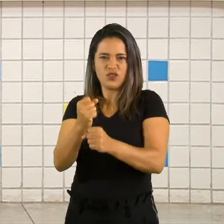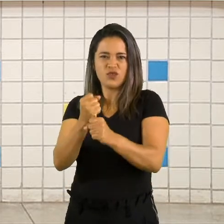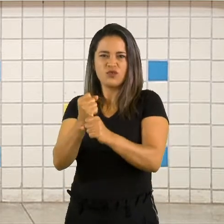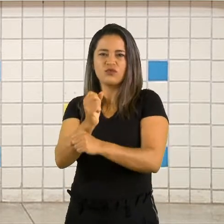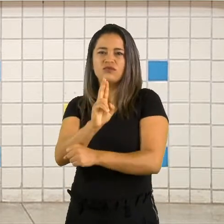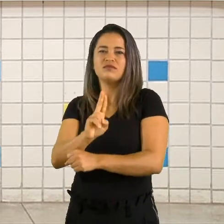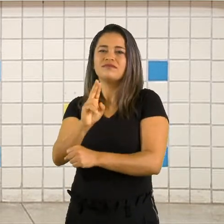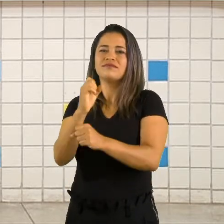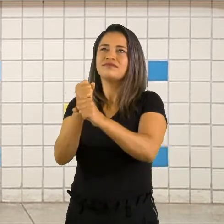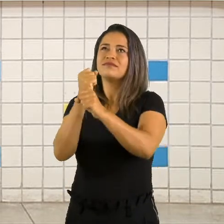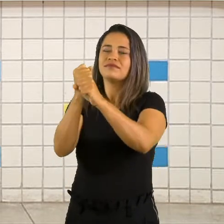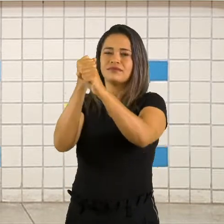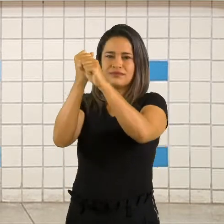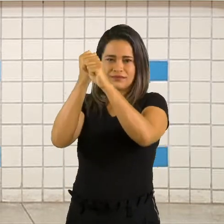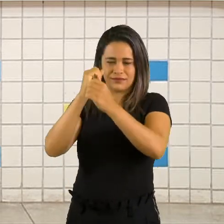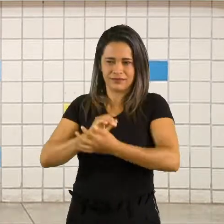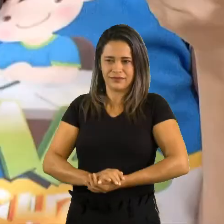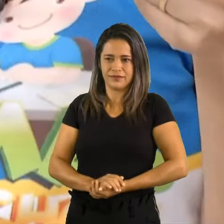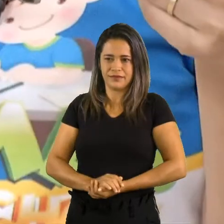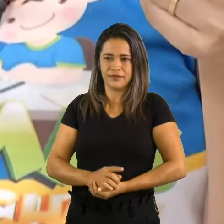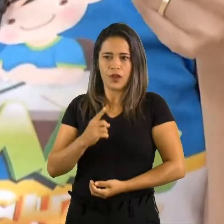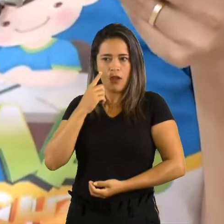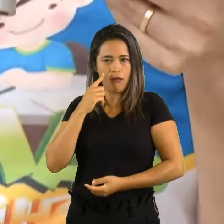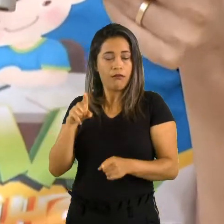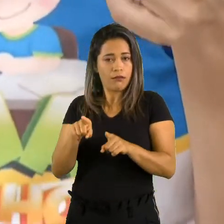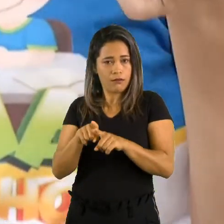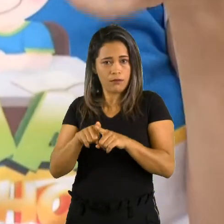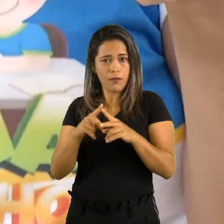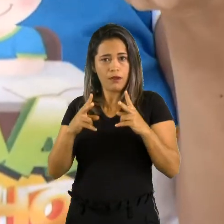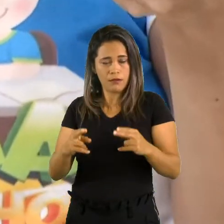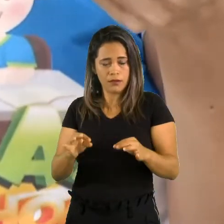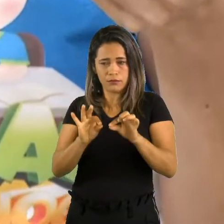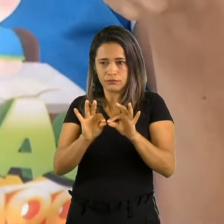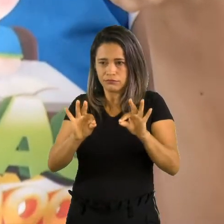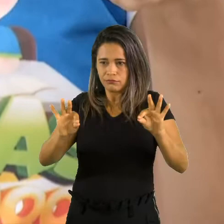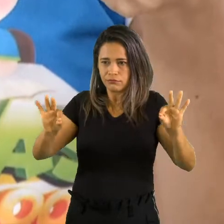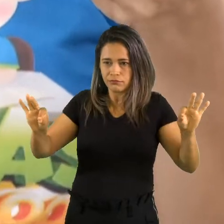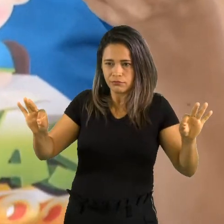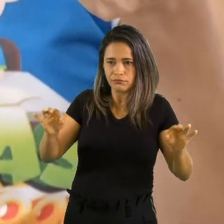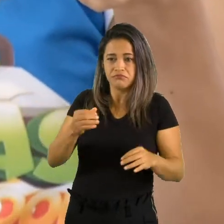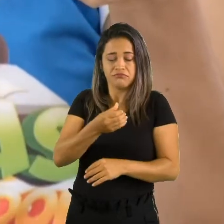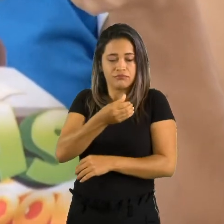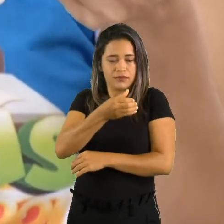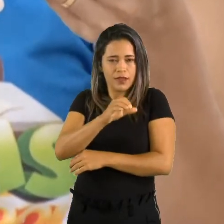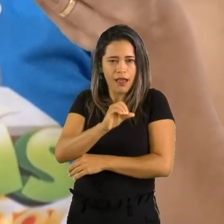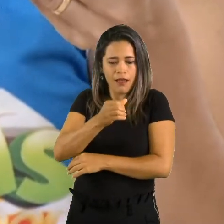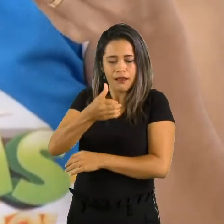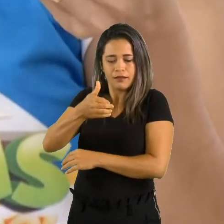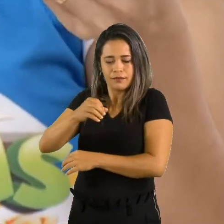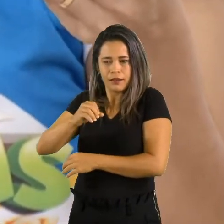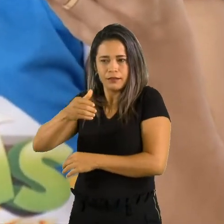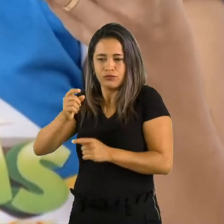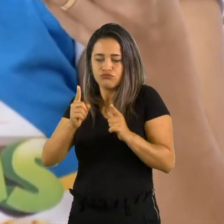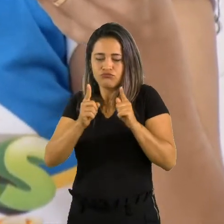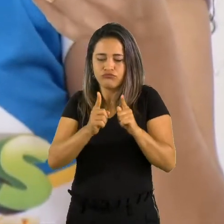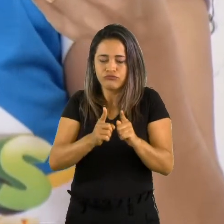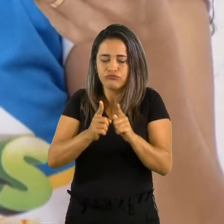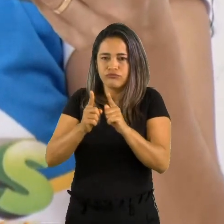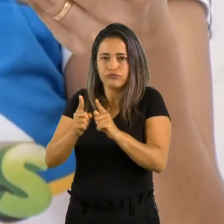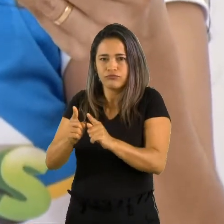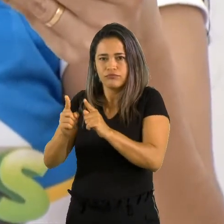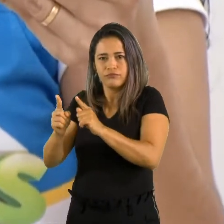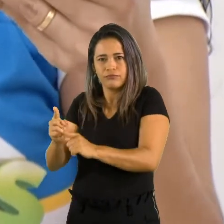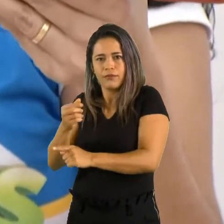os centímetros, assim como tem a régua. E existem 10 pedacinhos menores do que